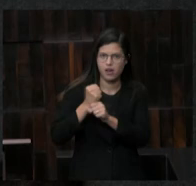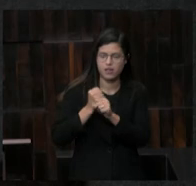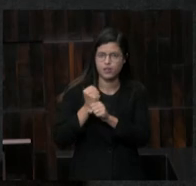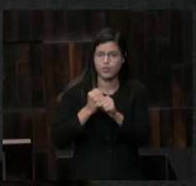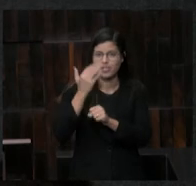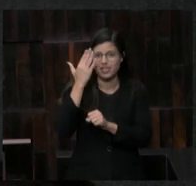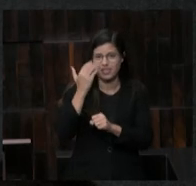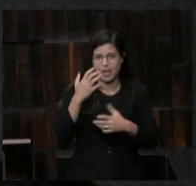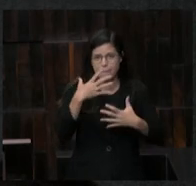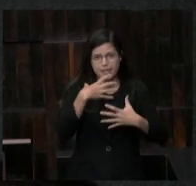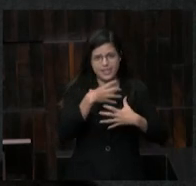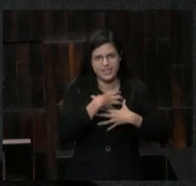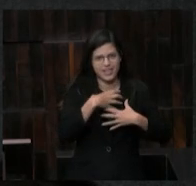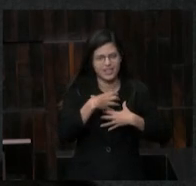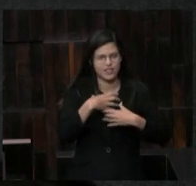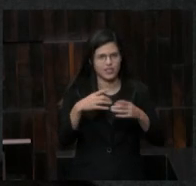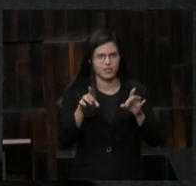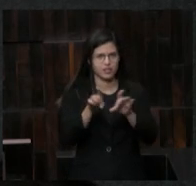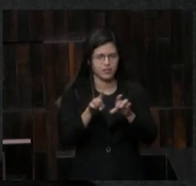sente e tem